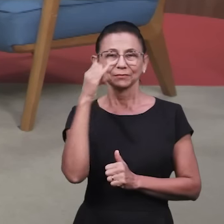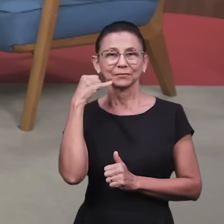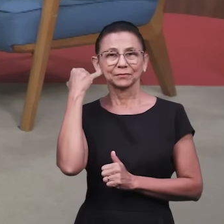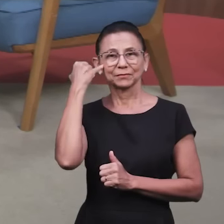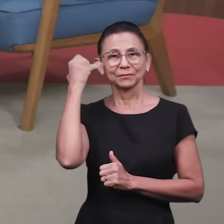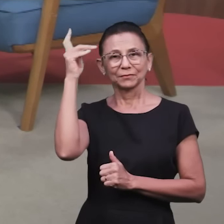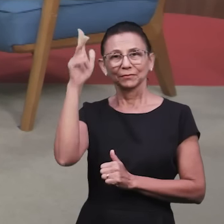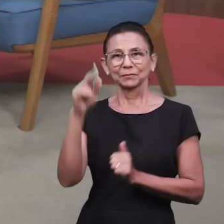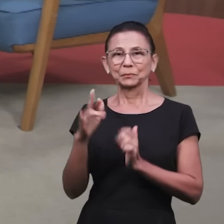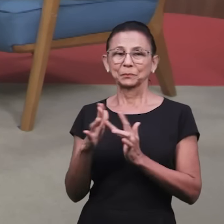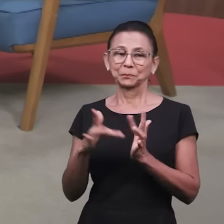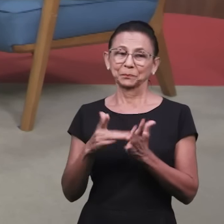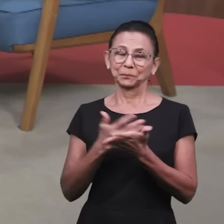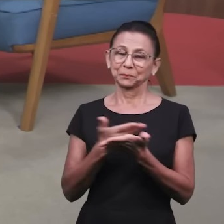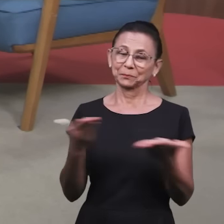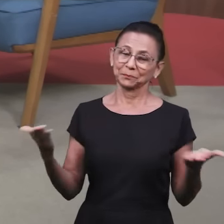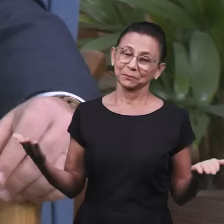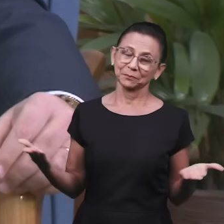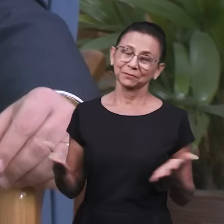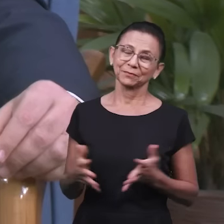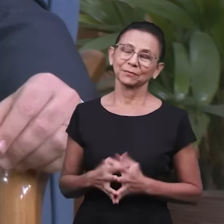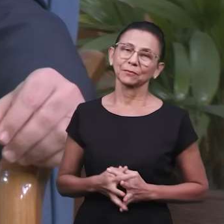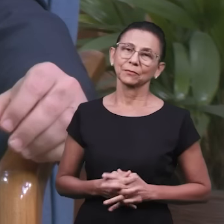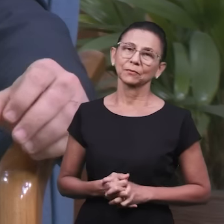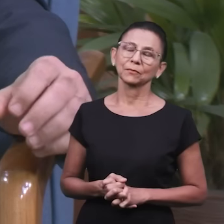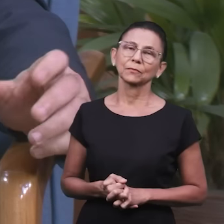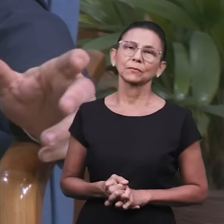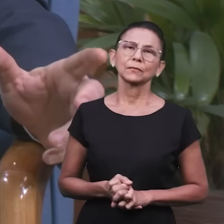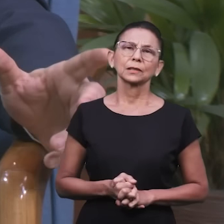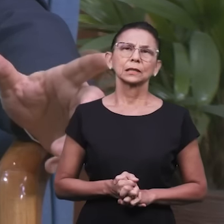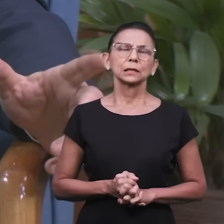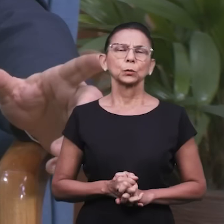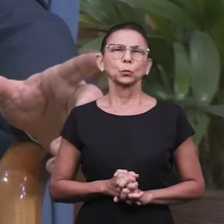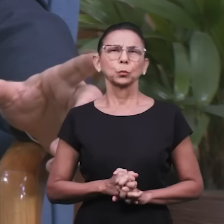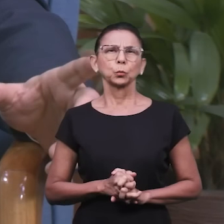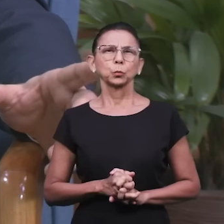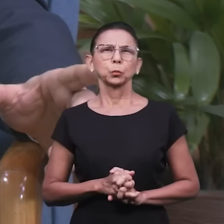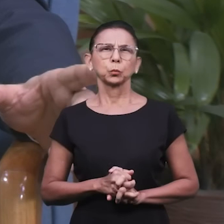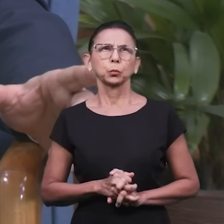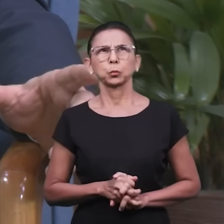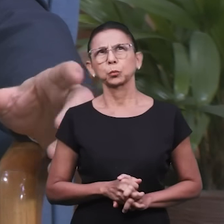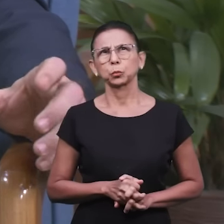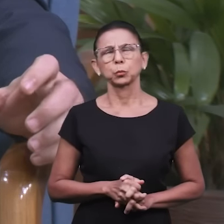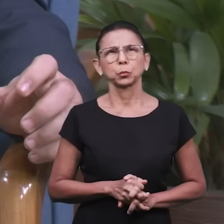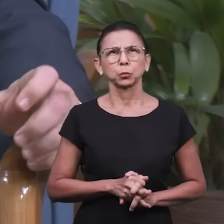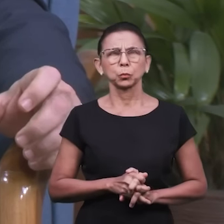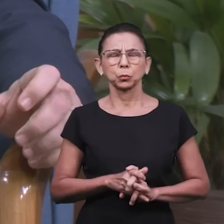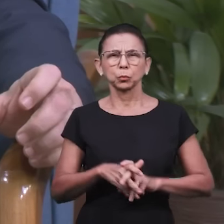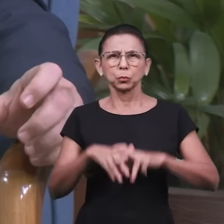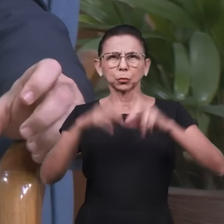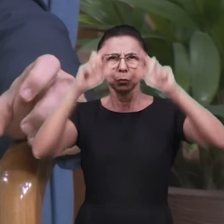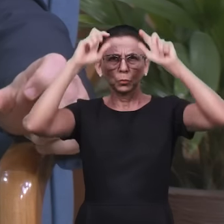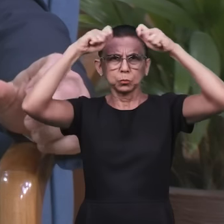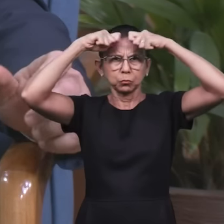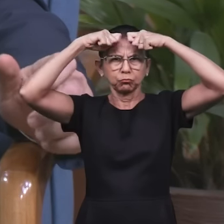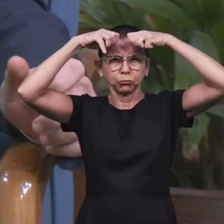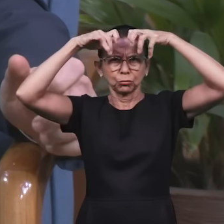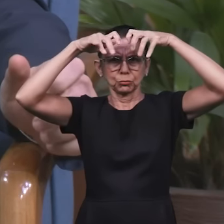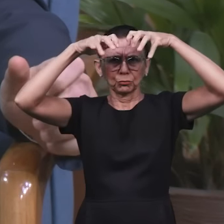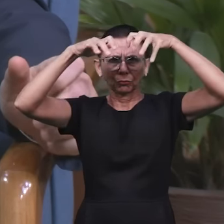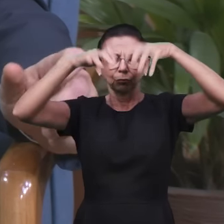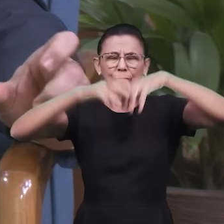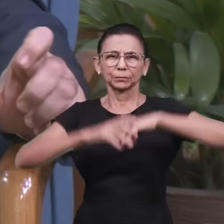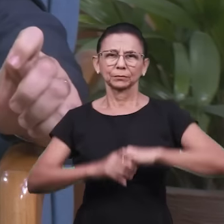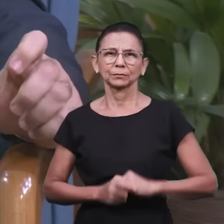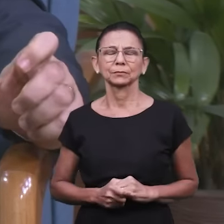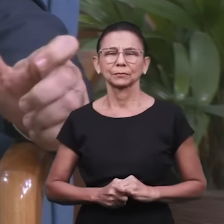Daniel, Josias e a todos. Glória a Jesus. O transtorno do espectro autista é um